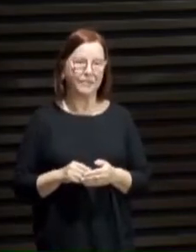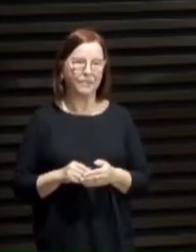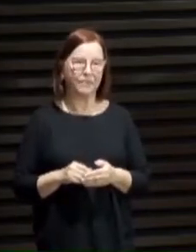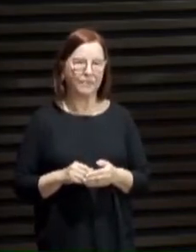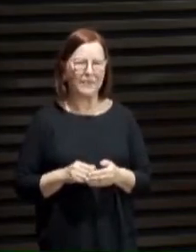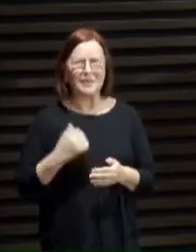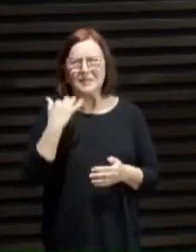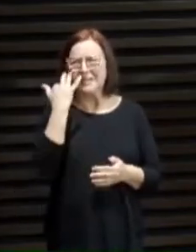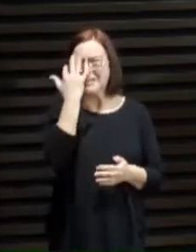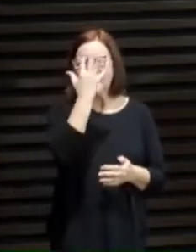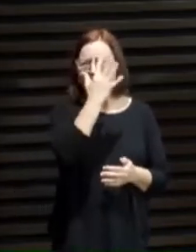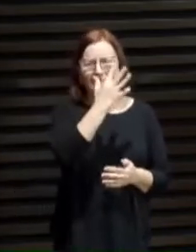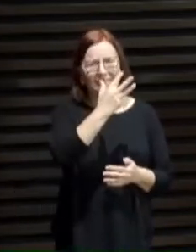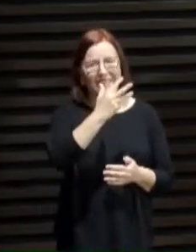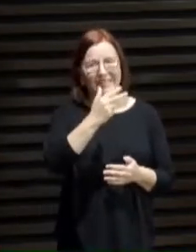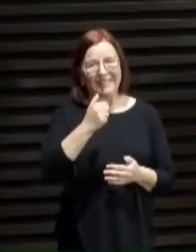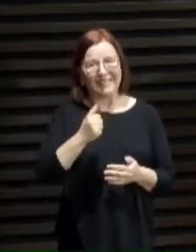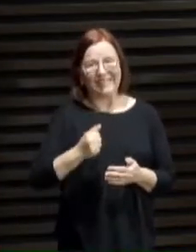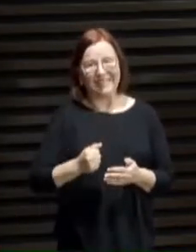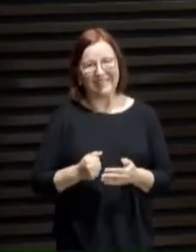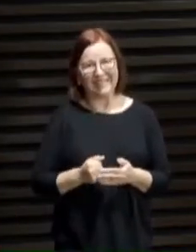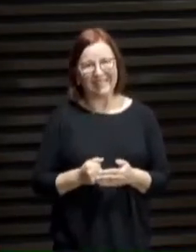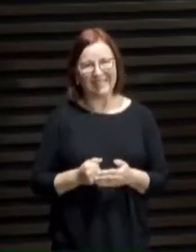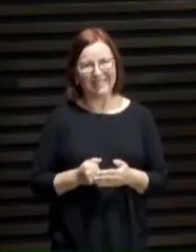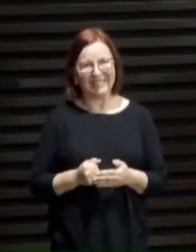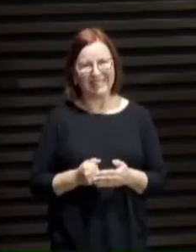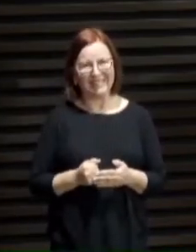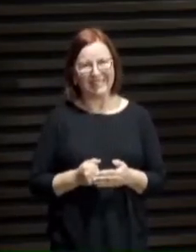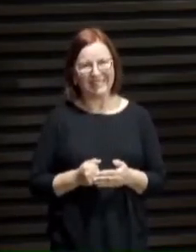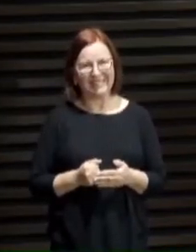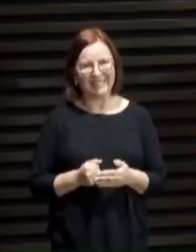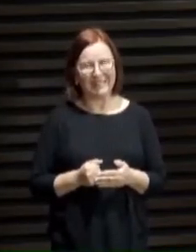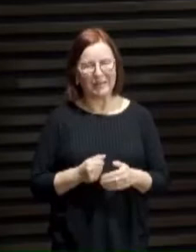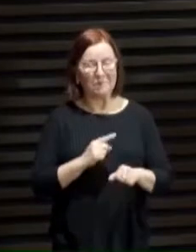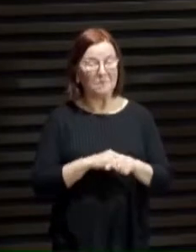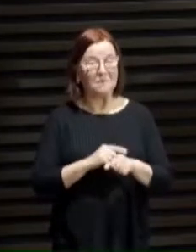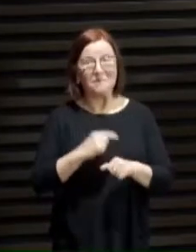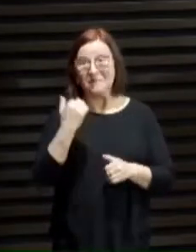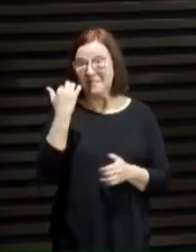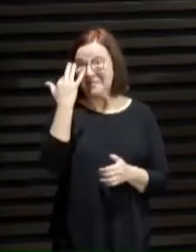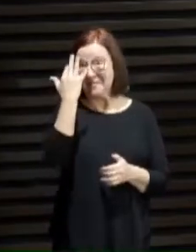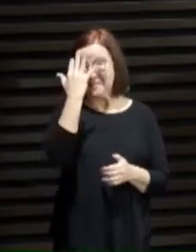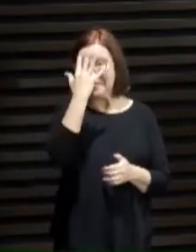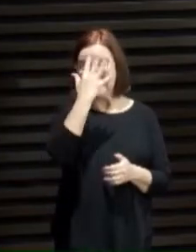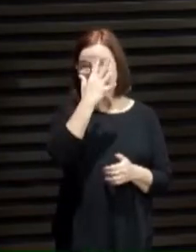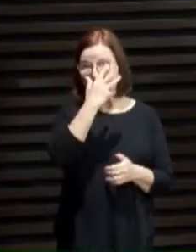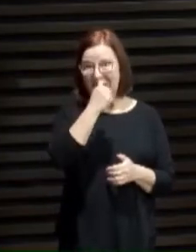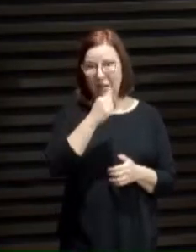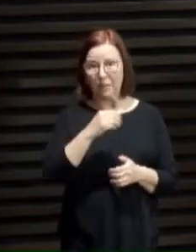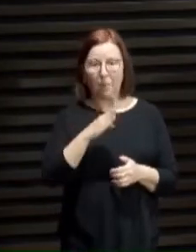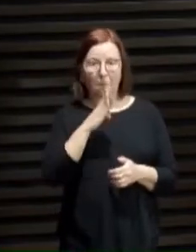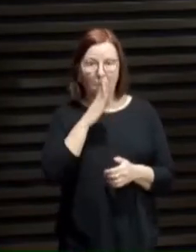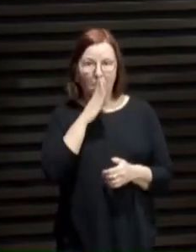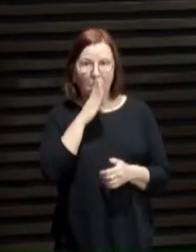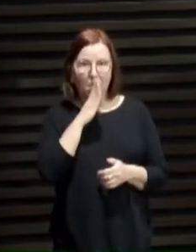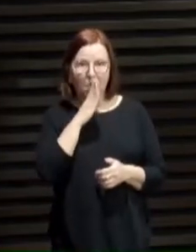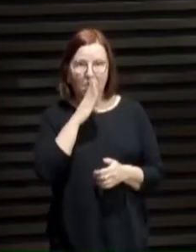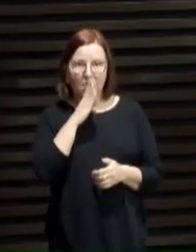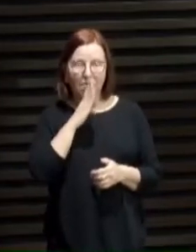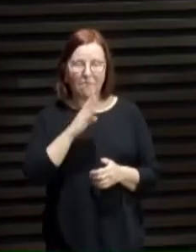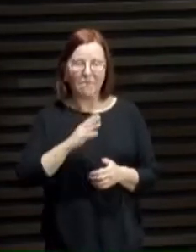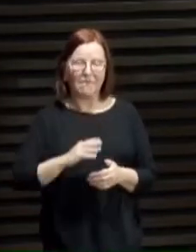tão bonito, é uma cena tão linda, é uma cena de silêncio.